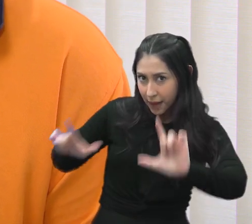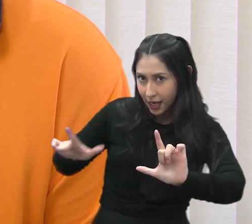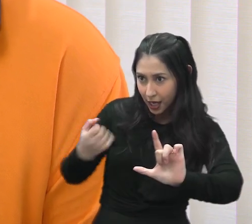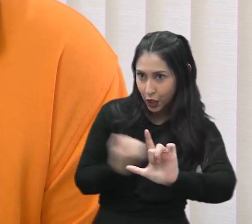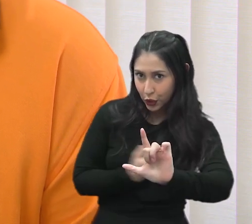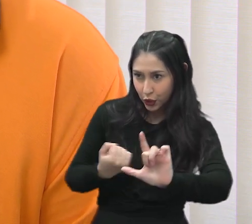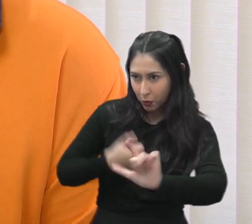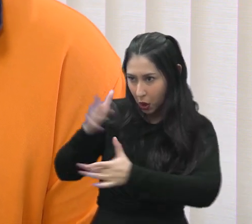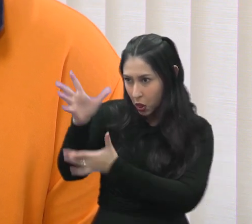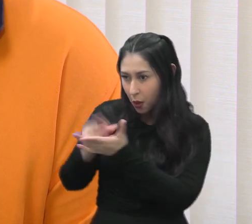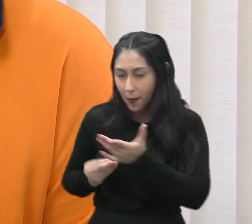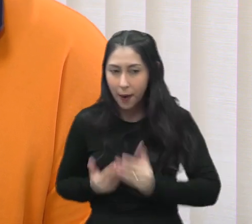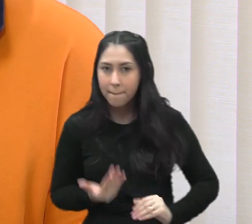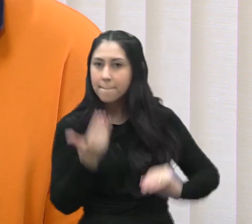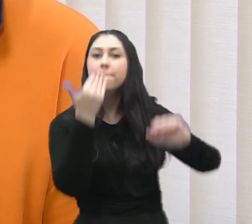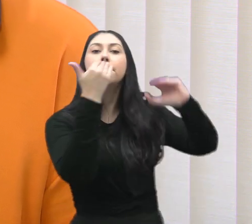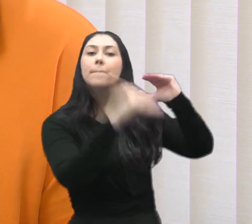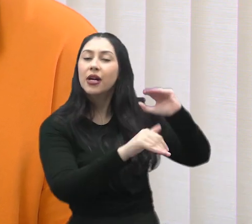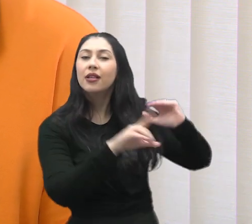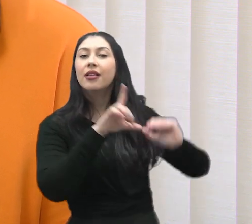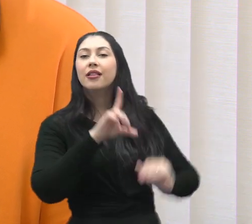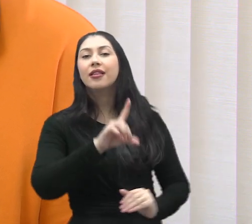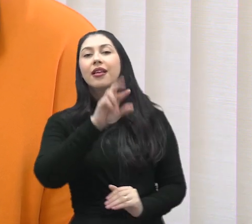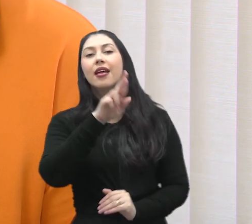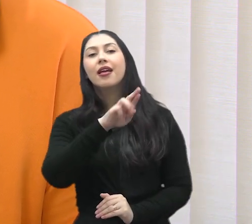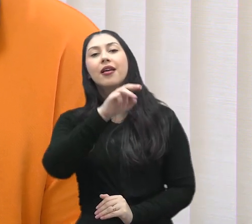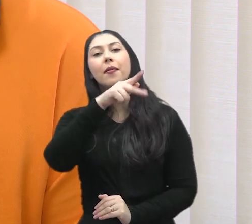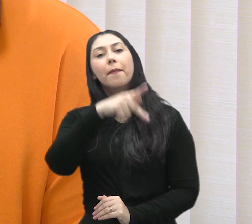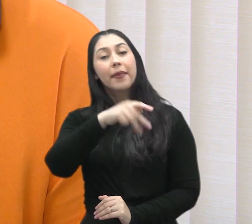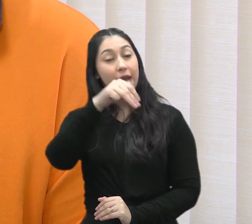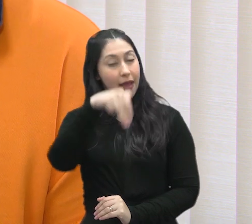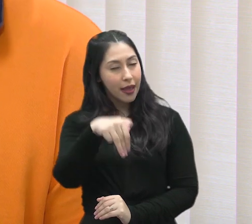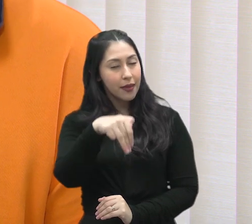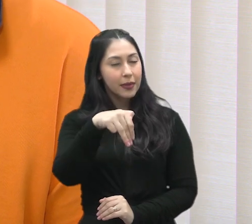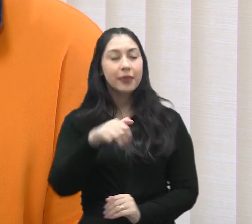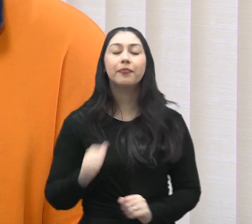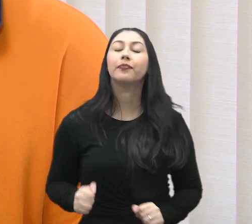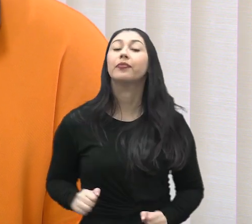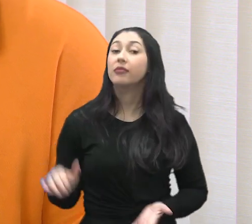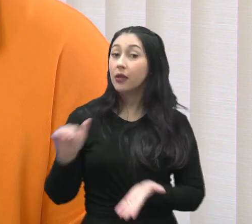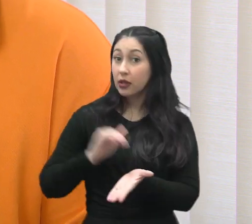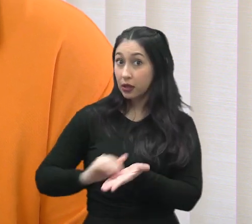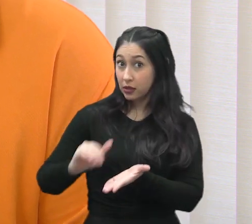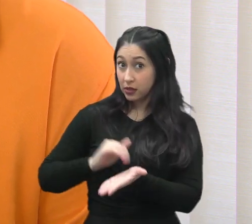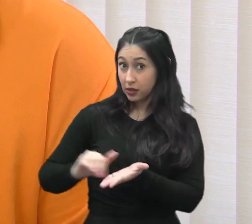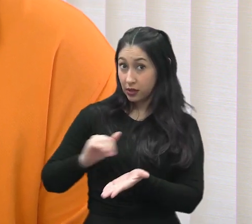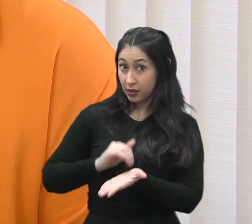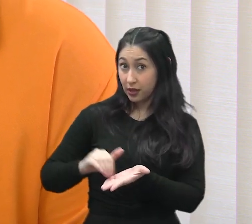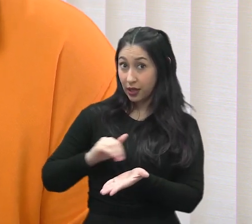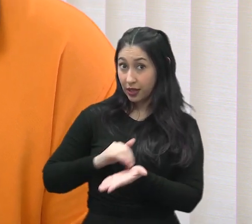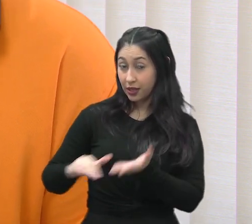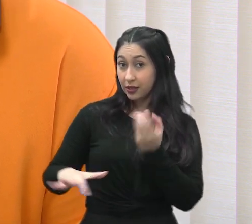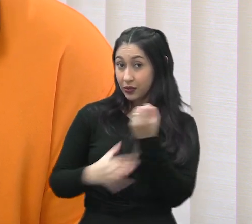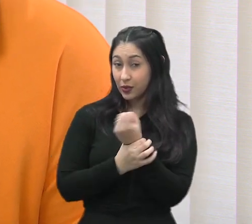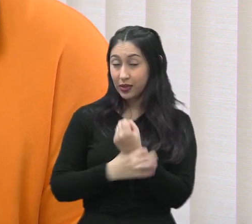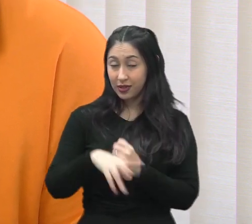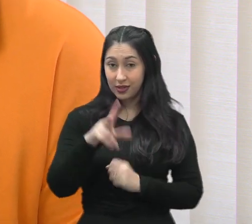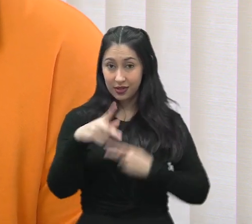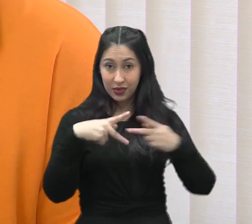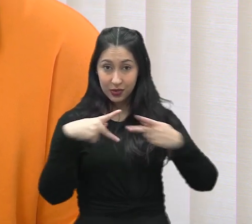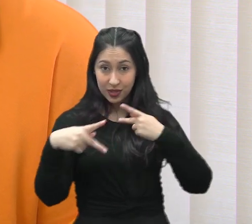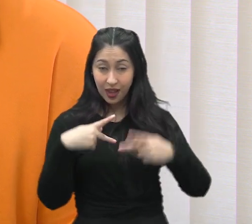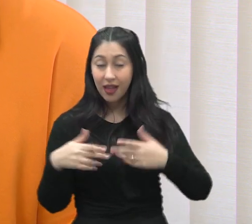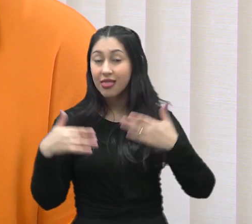repassado ao DFPM, Departamento de Fiscalização e Posturas Municipais da CEPAC, Secretaria de São José, né, que cuida da parte